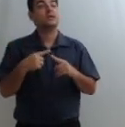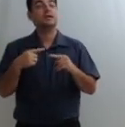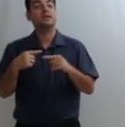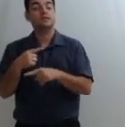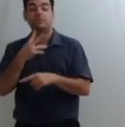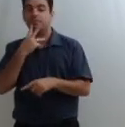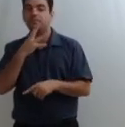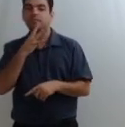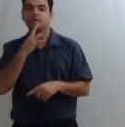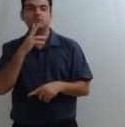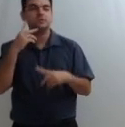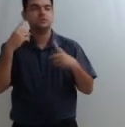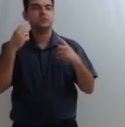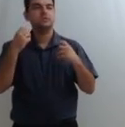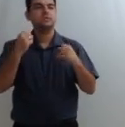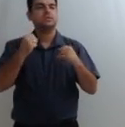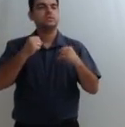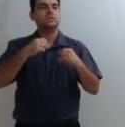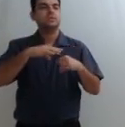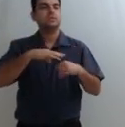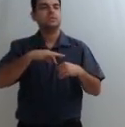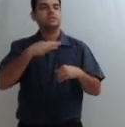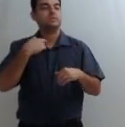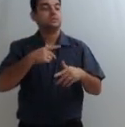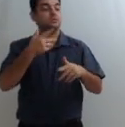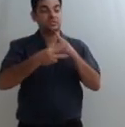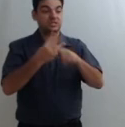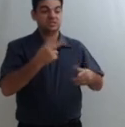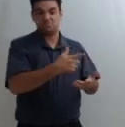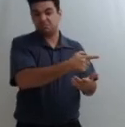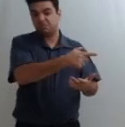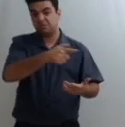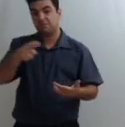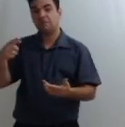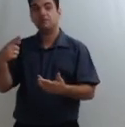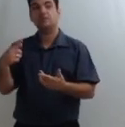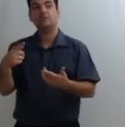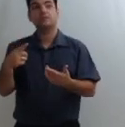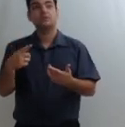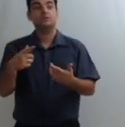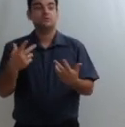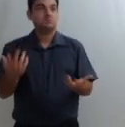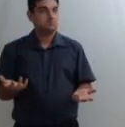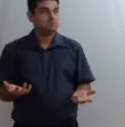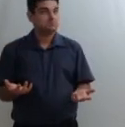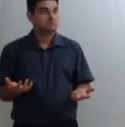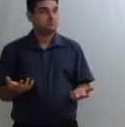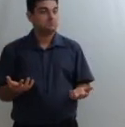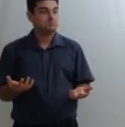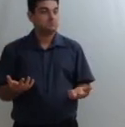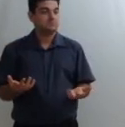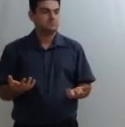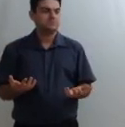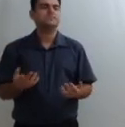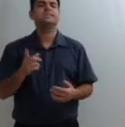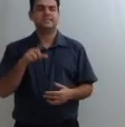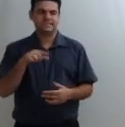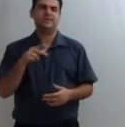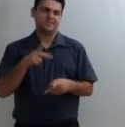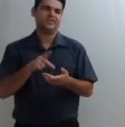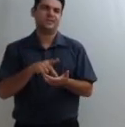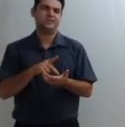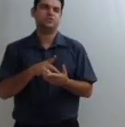ou Ninja, atiraram todos juntos, trocando informações uns com os outros. De fato, o crime é de 2012,